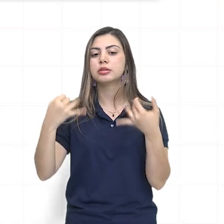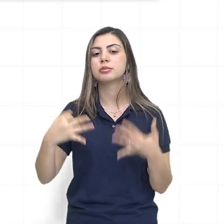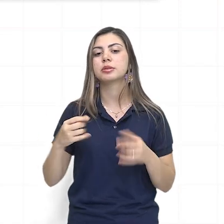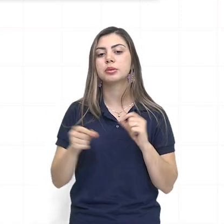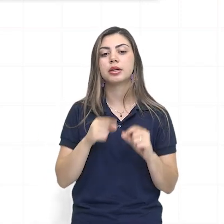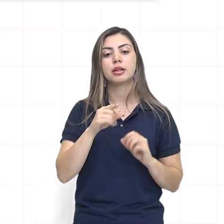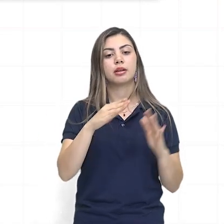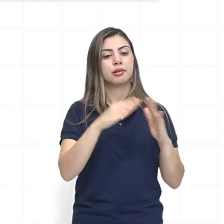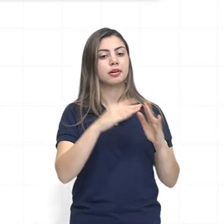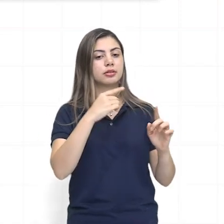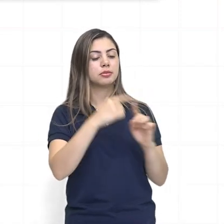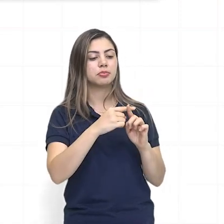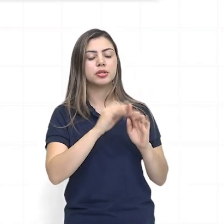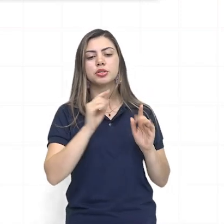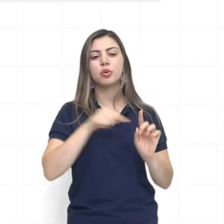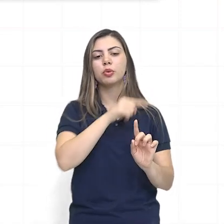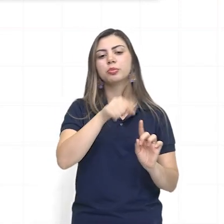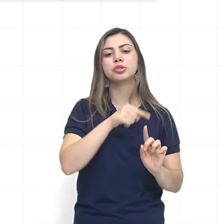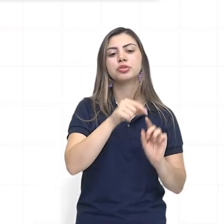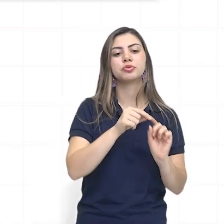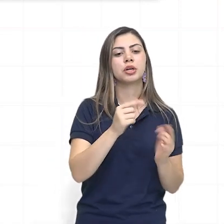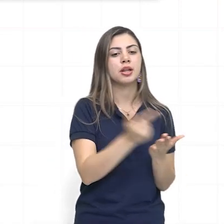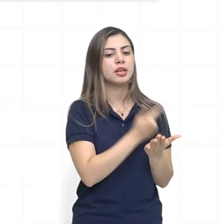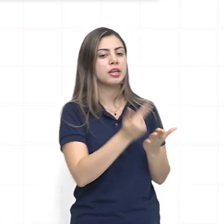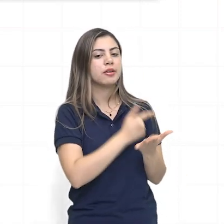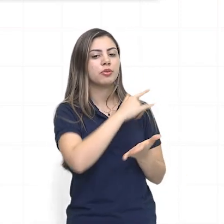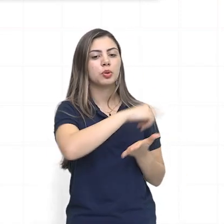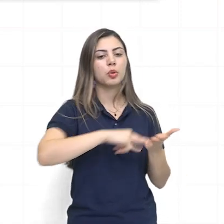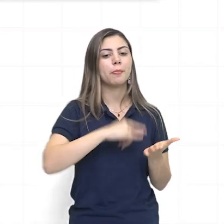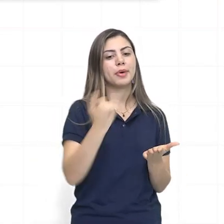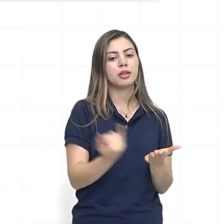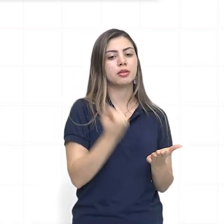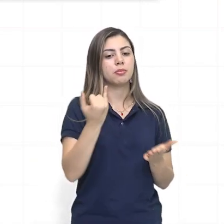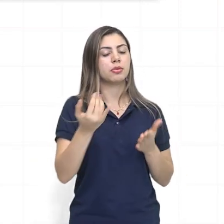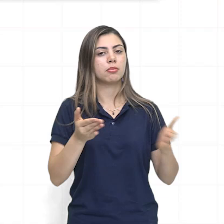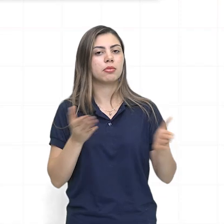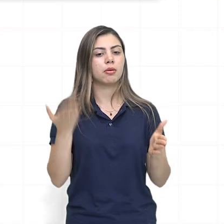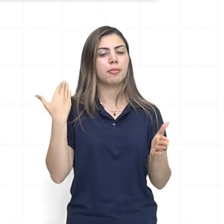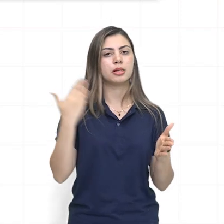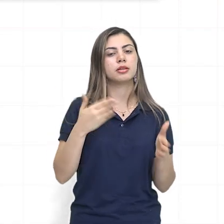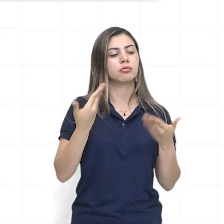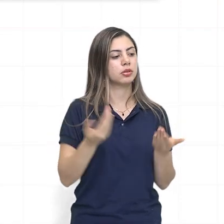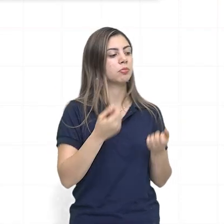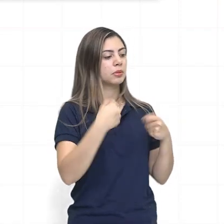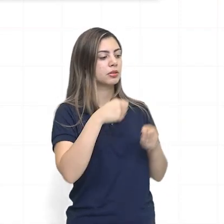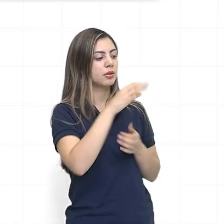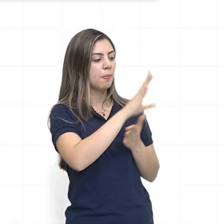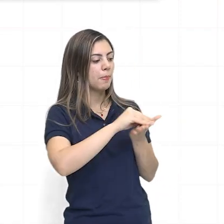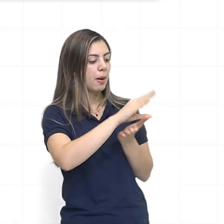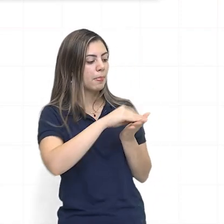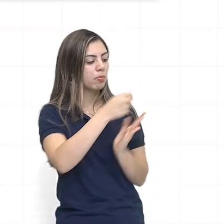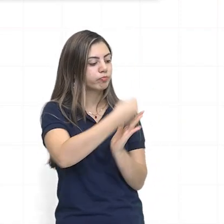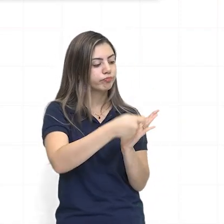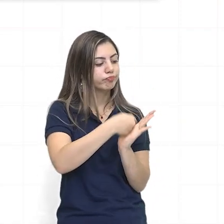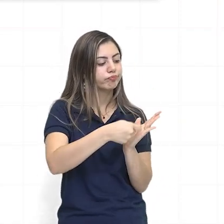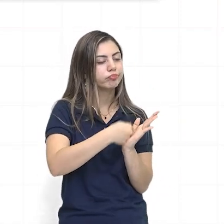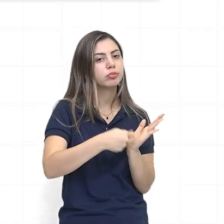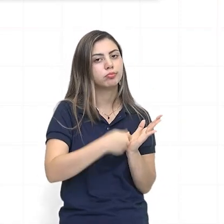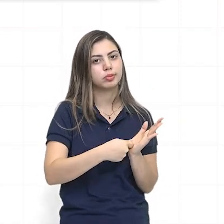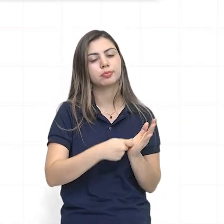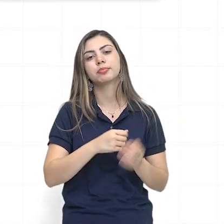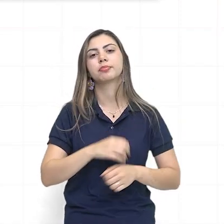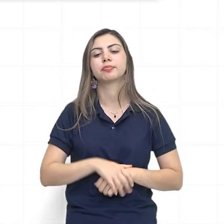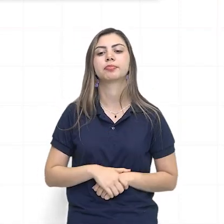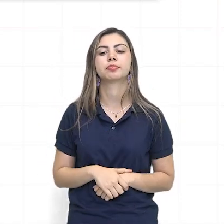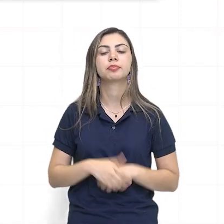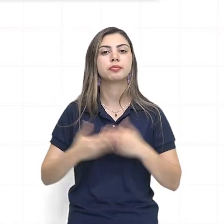igreja empenhou-se em preservar livros e documentos que foram importantes para salvar a civilização, né,